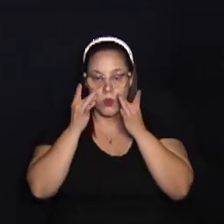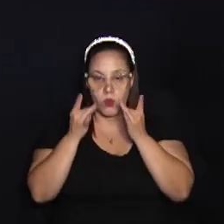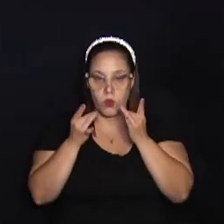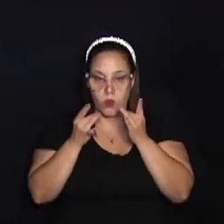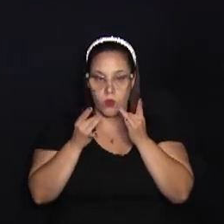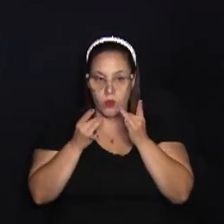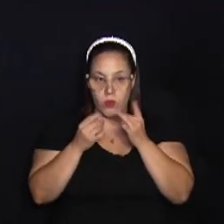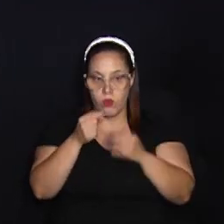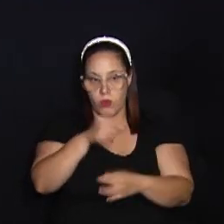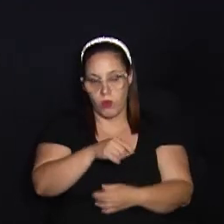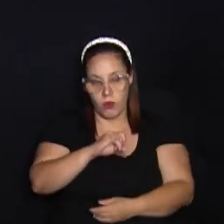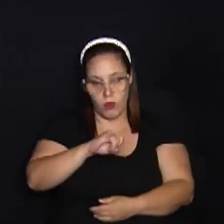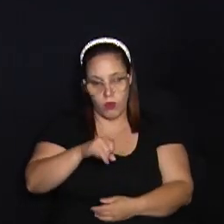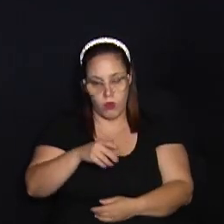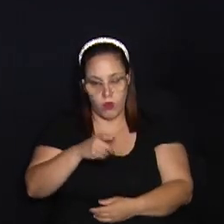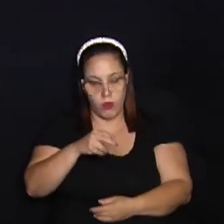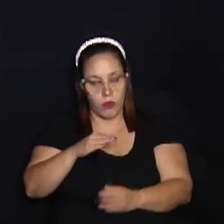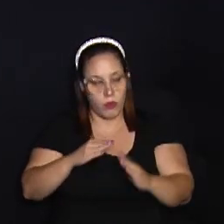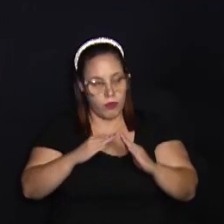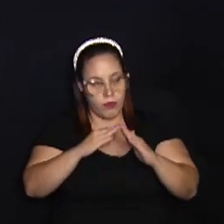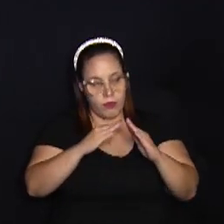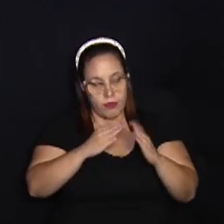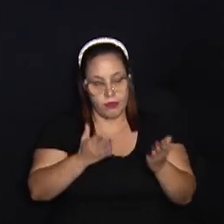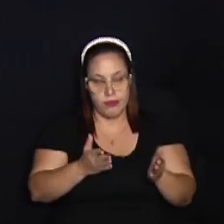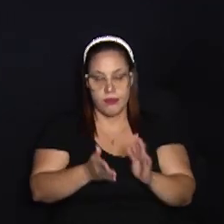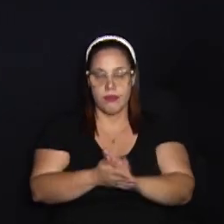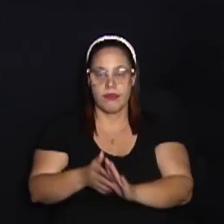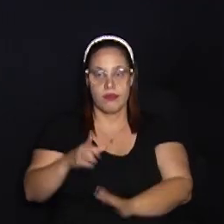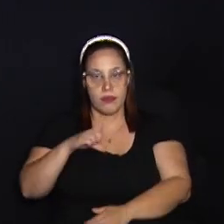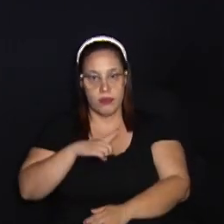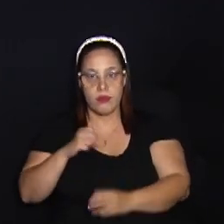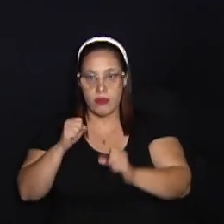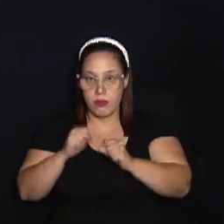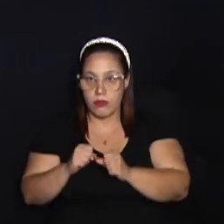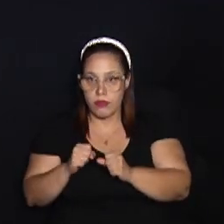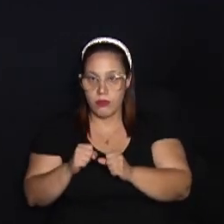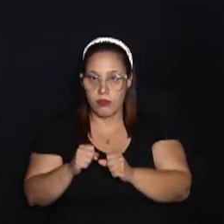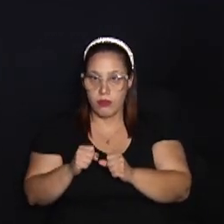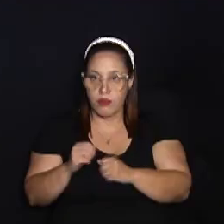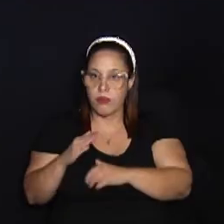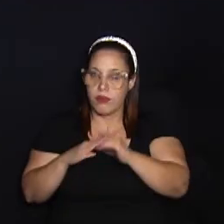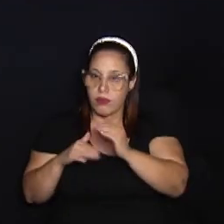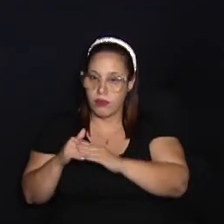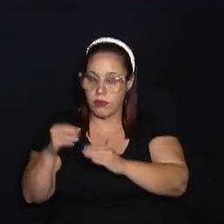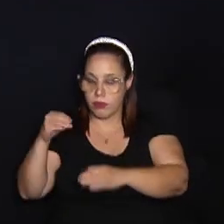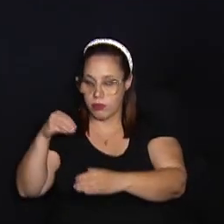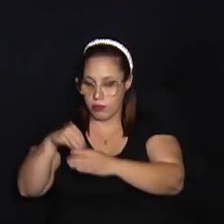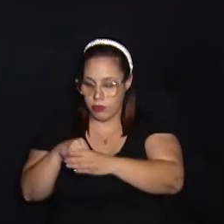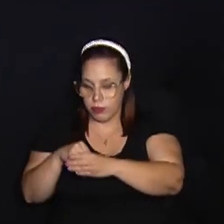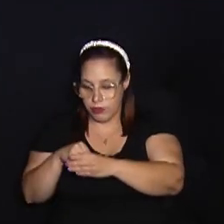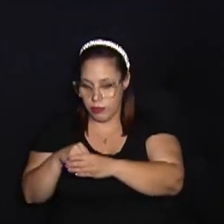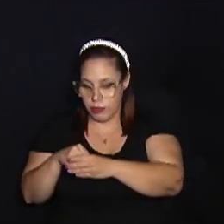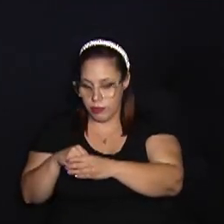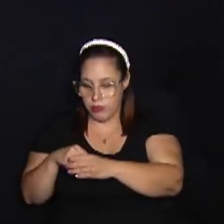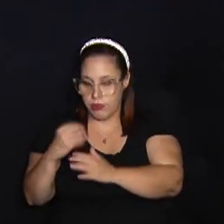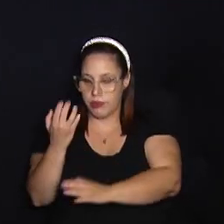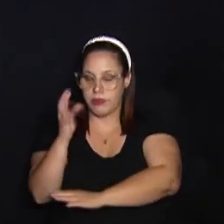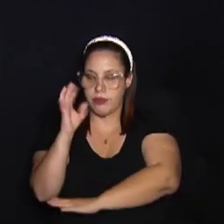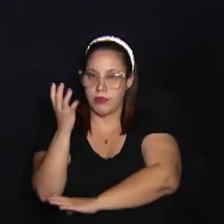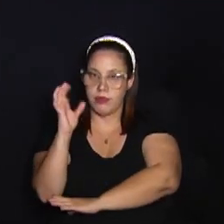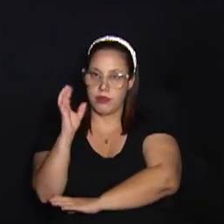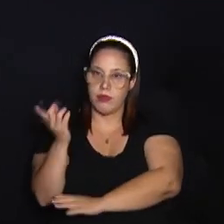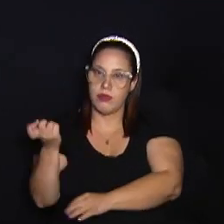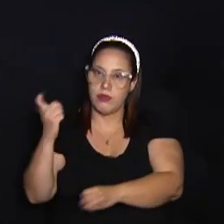para o mercado, para esses jardins mais residenciais. Eu também posso atuar dentro de um